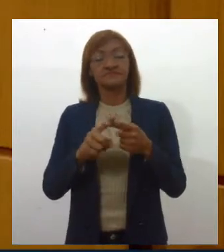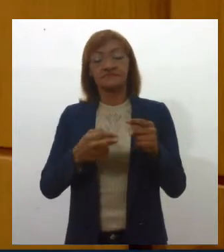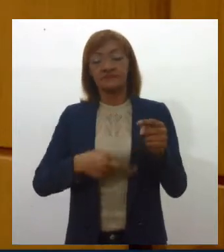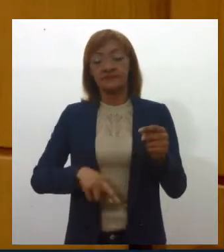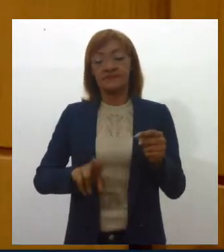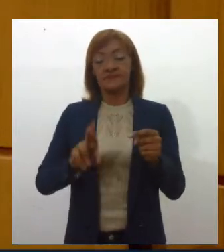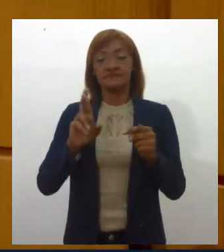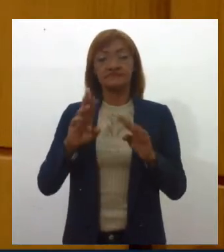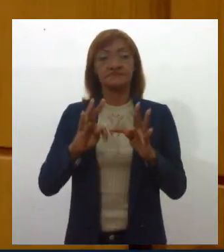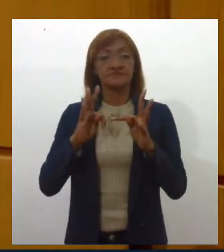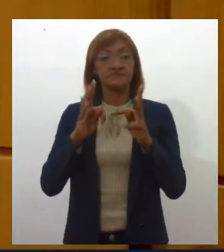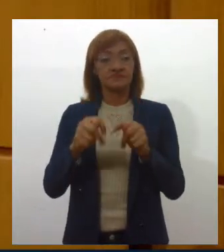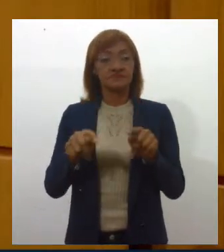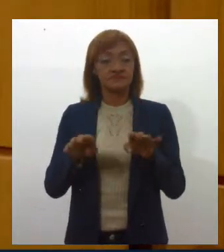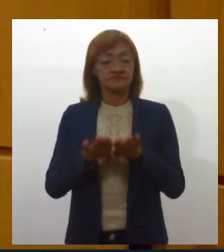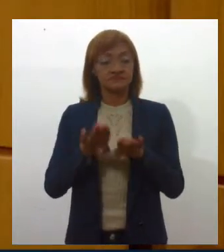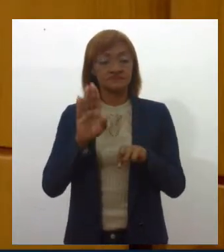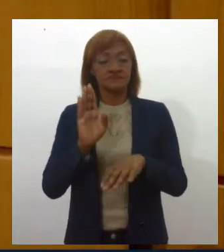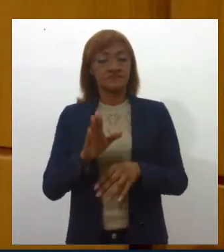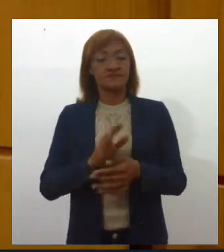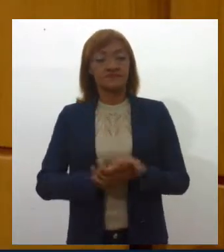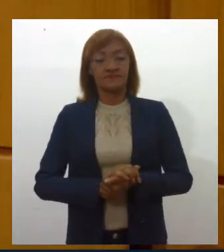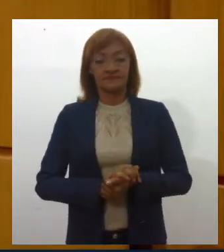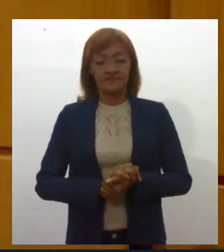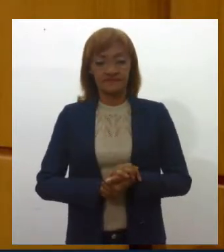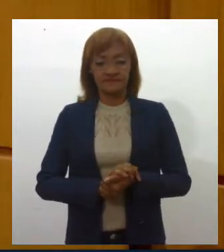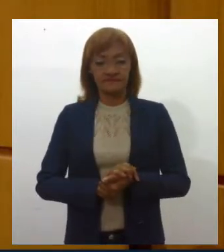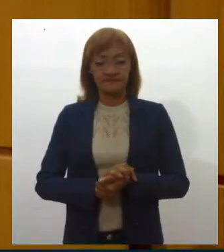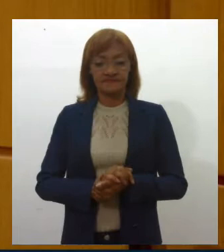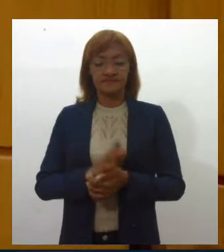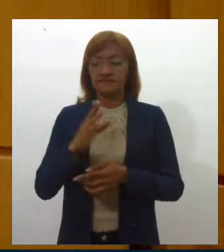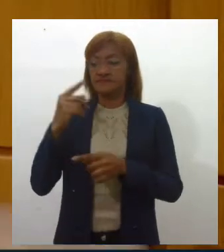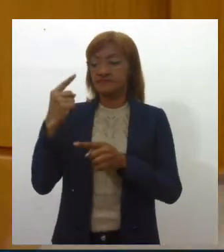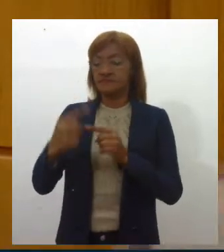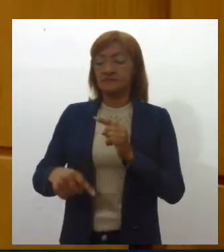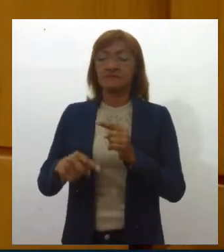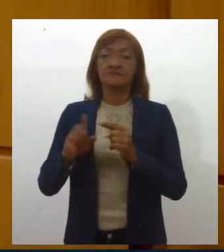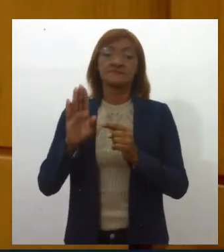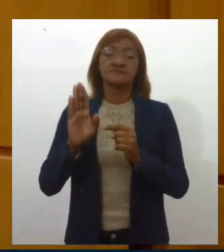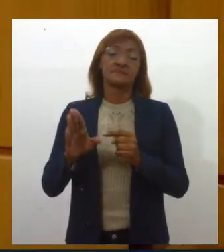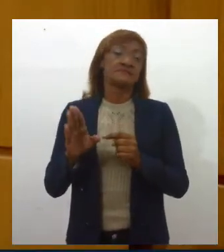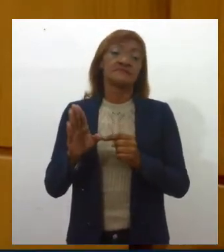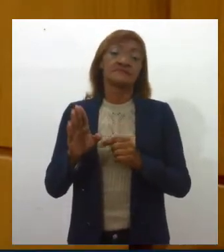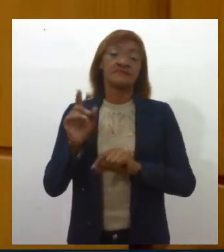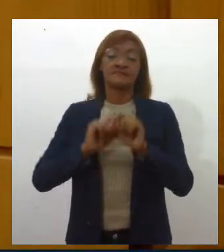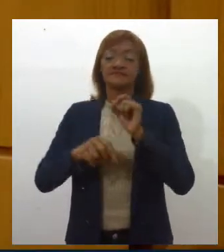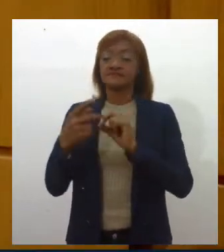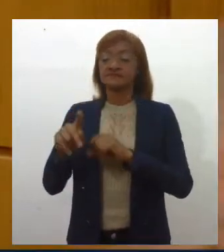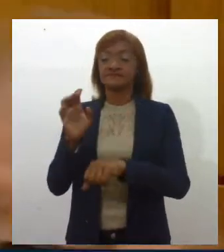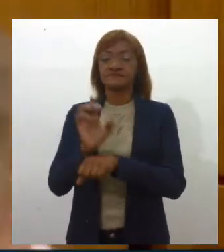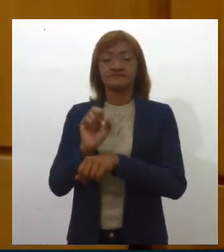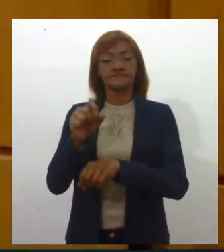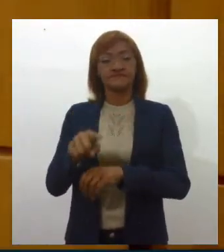casa que institui o Estatuto da Igualdade Racial e de combate à intolerância religiosa no estado de